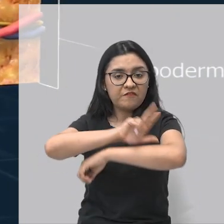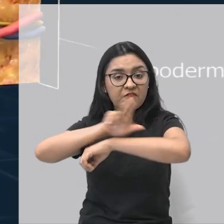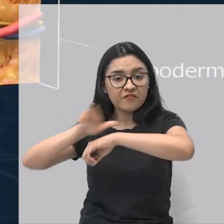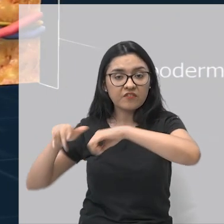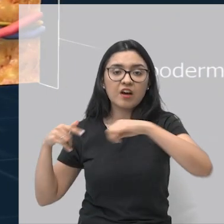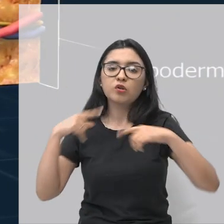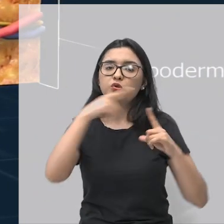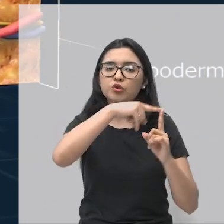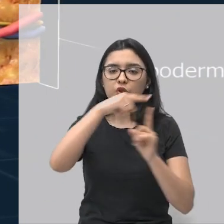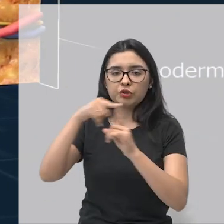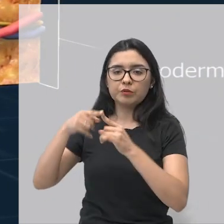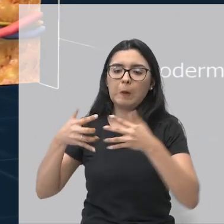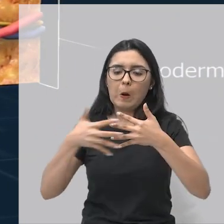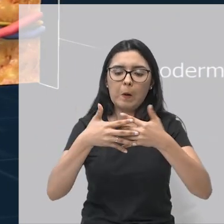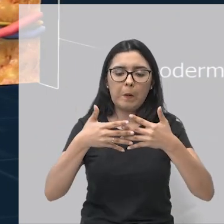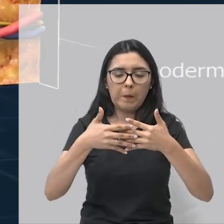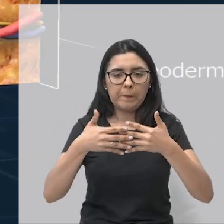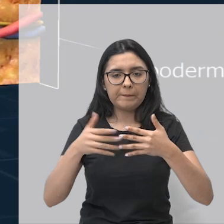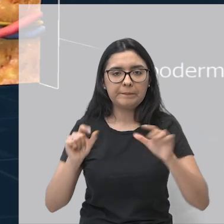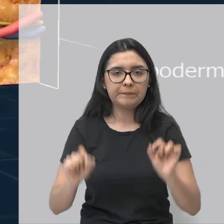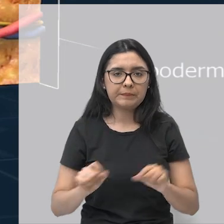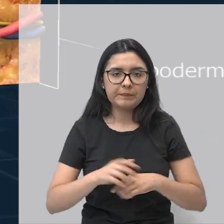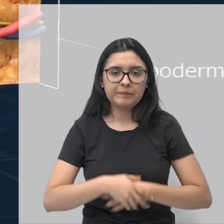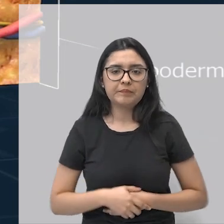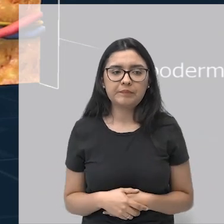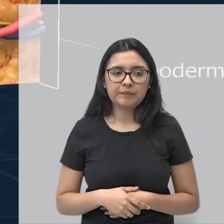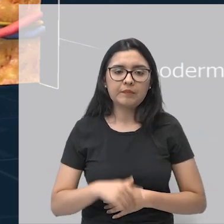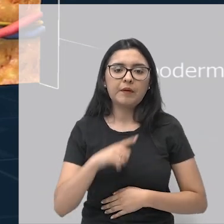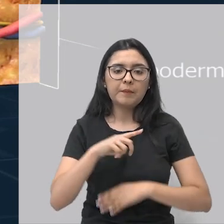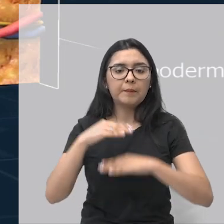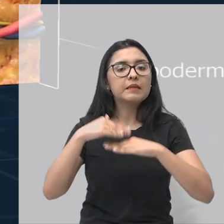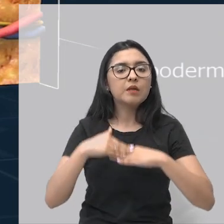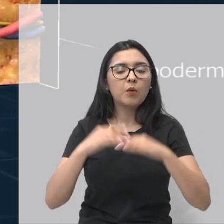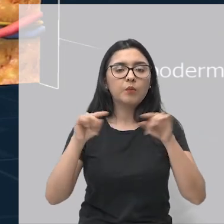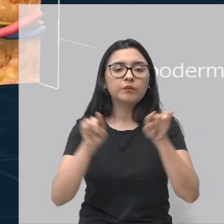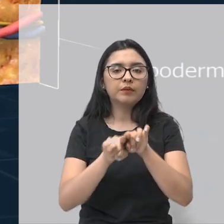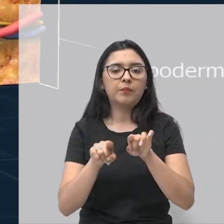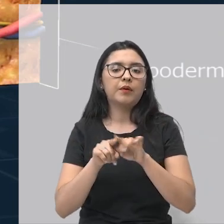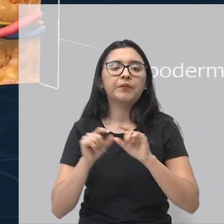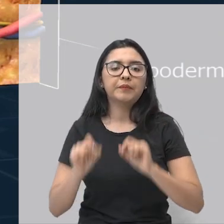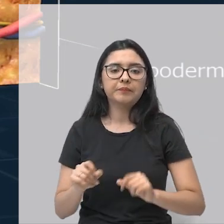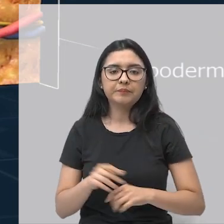tipos de receptores, porque vai identificar pressão,